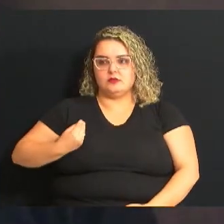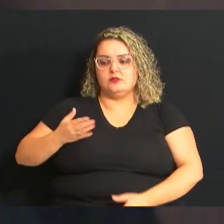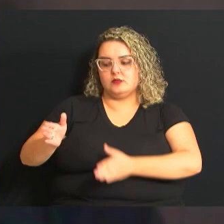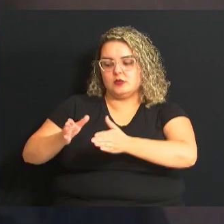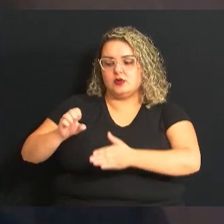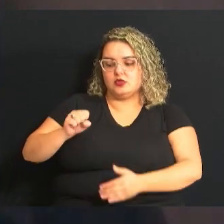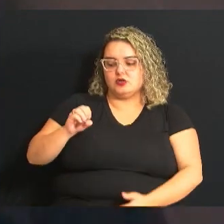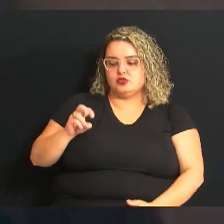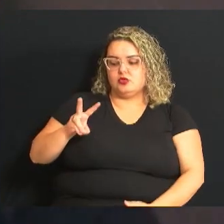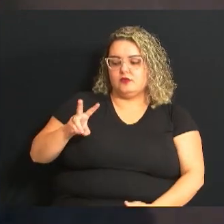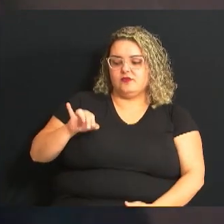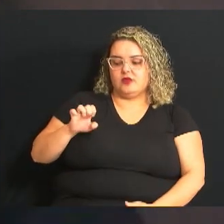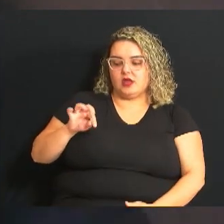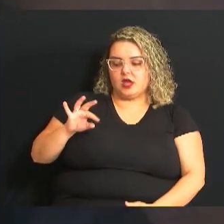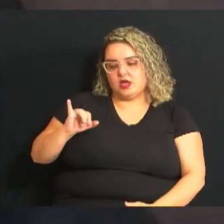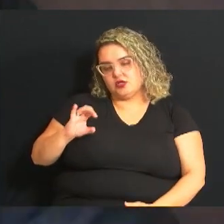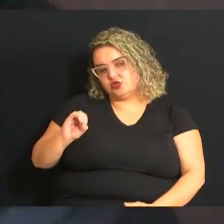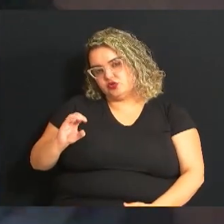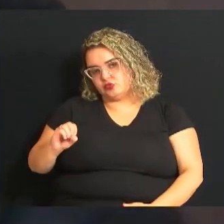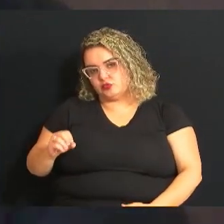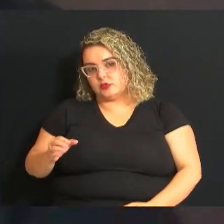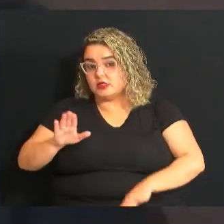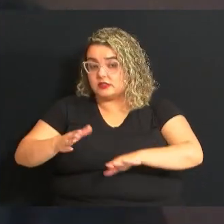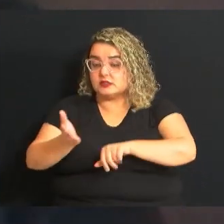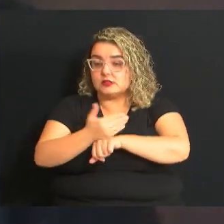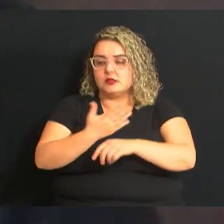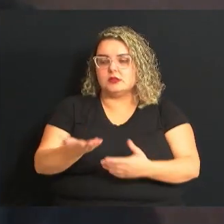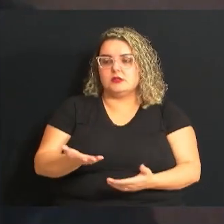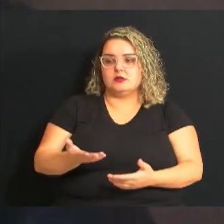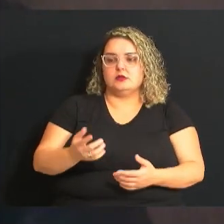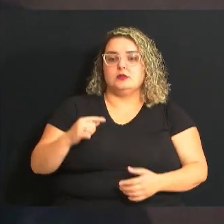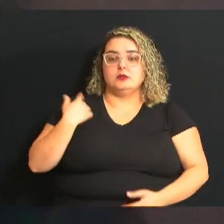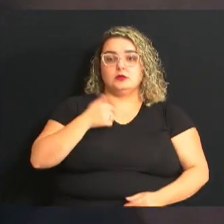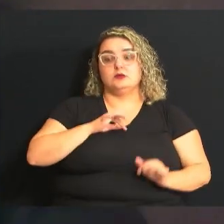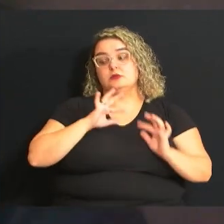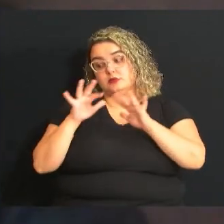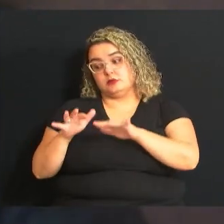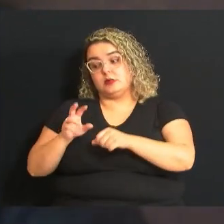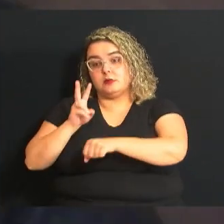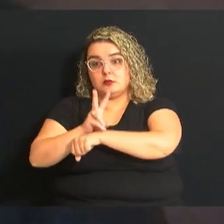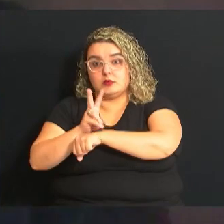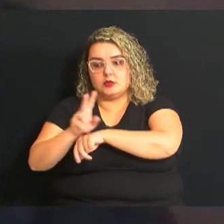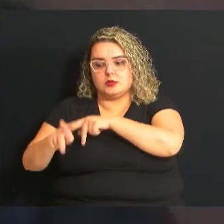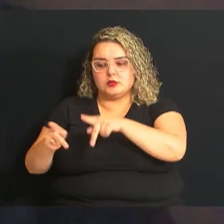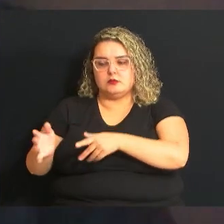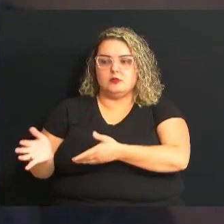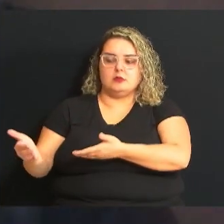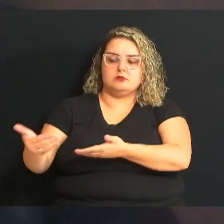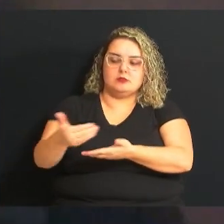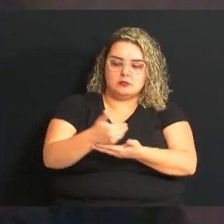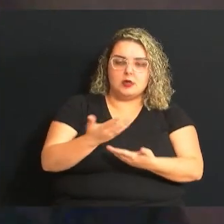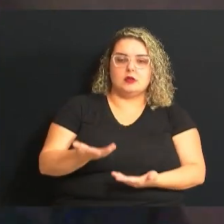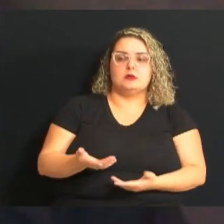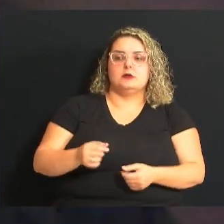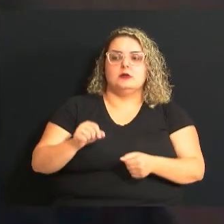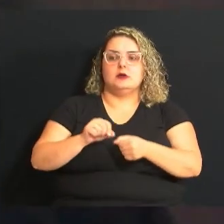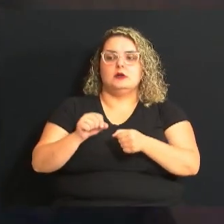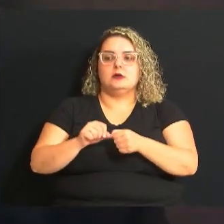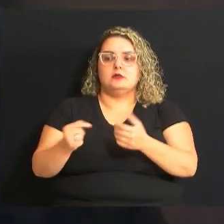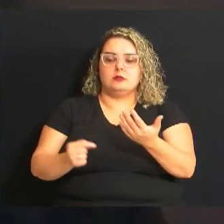outro, mas o papel das escolas, principalmente, o Harley. Olha, eu acho que